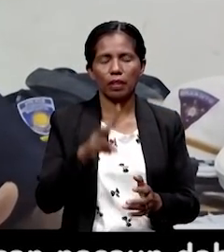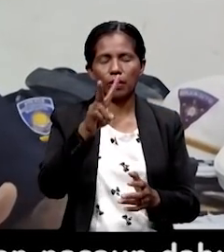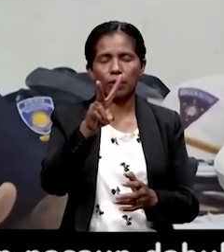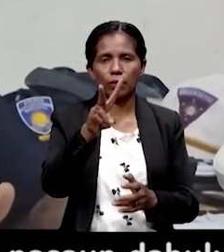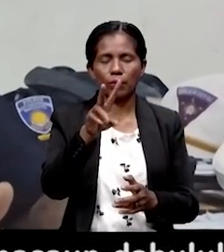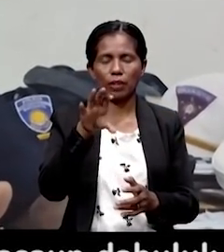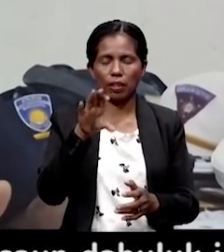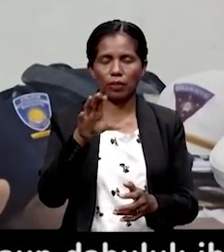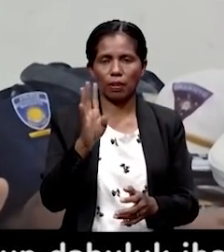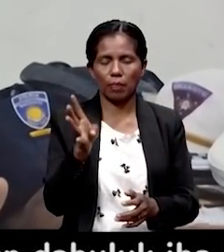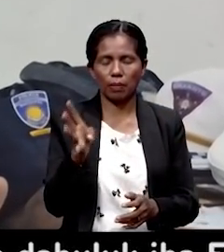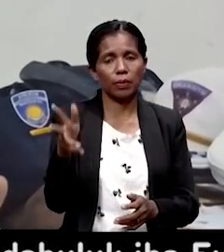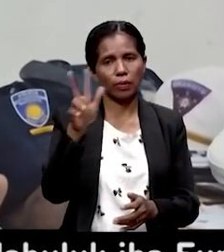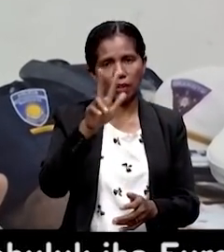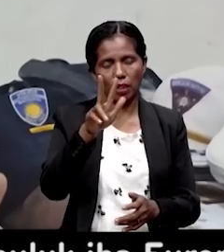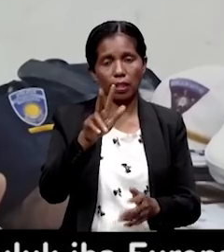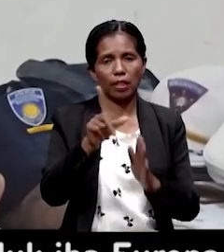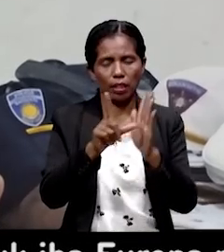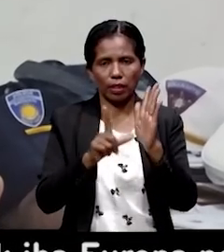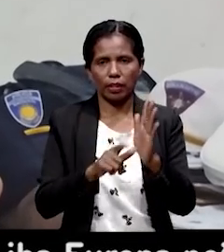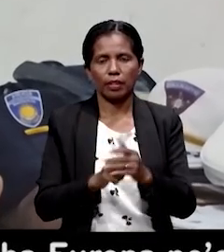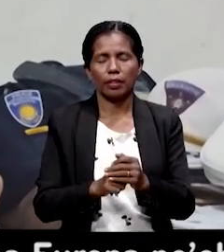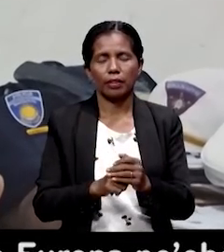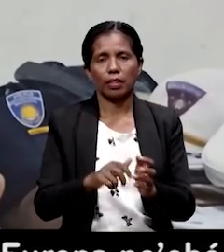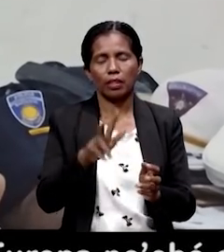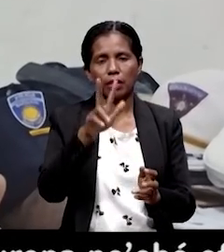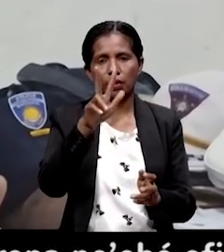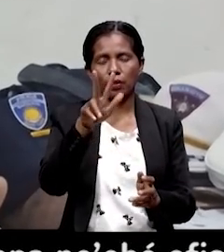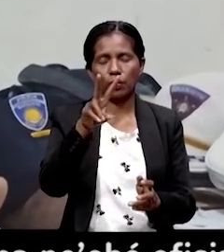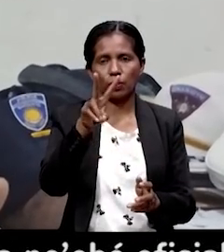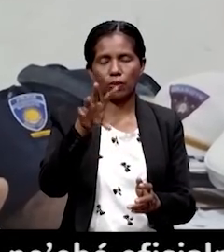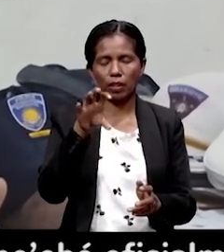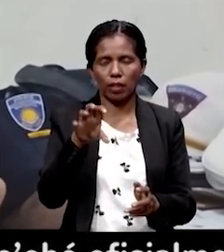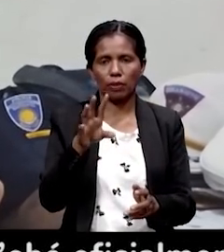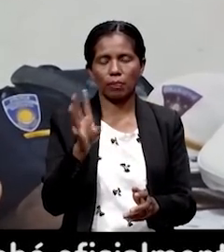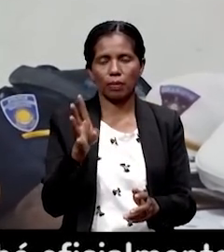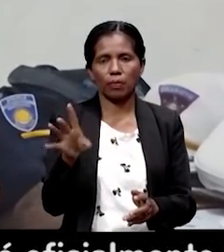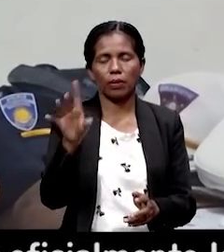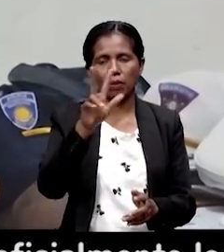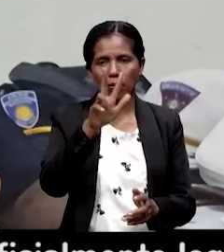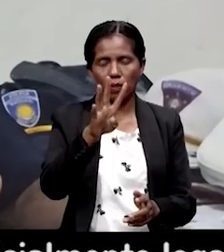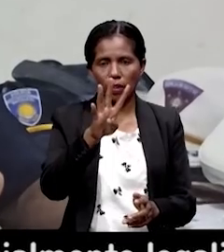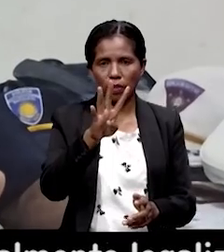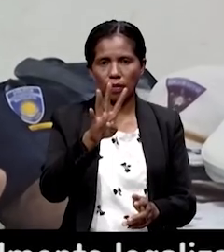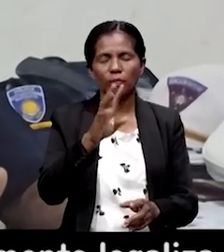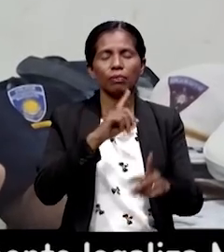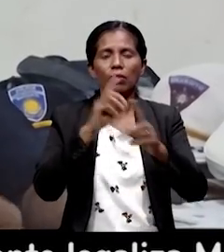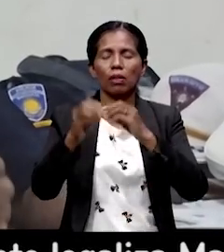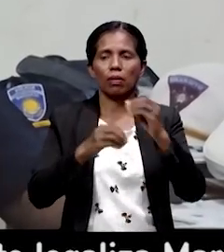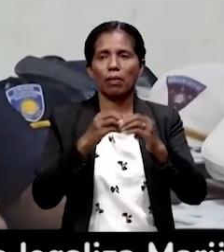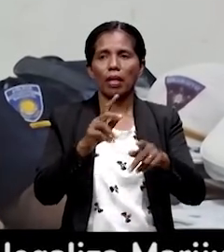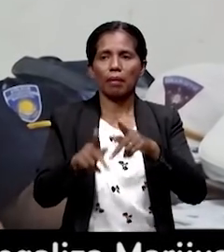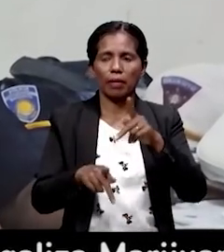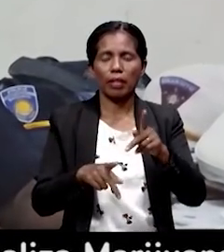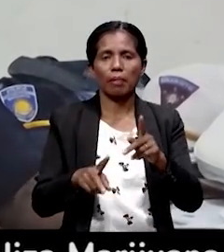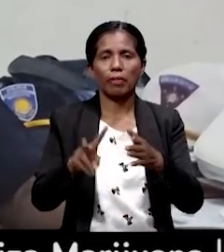243 e a folha 244 qual é quando ba desobediência. Kata cidadão na neve, mas viola